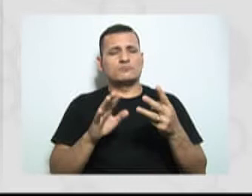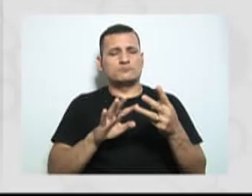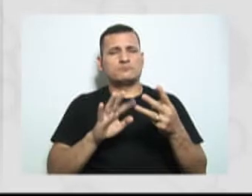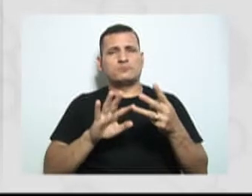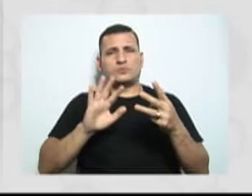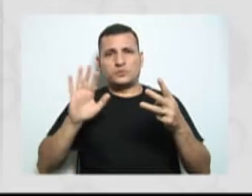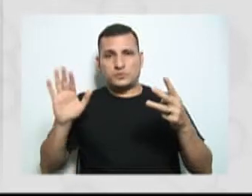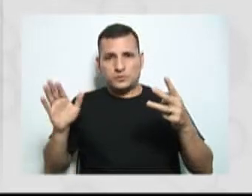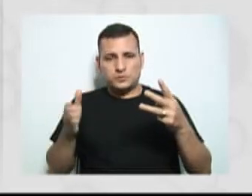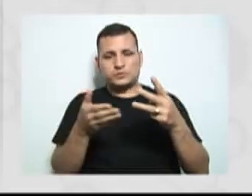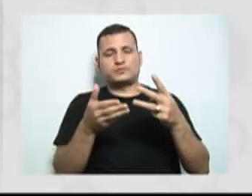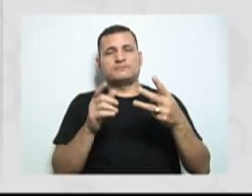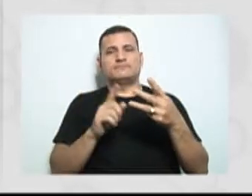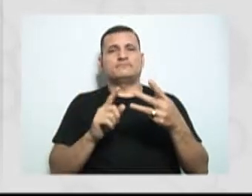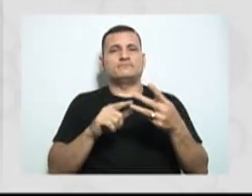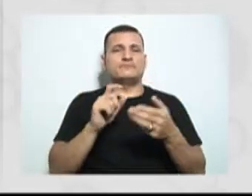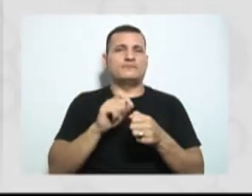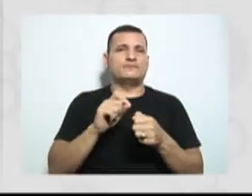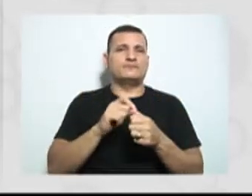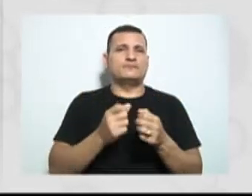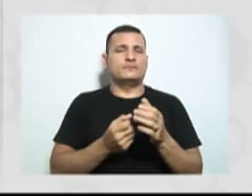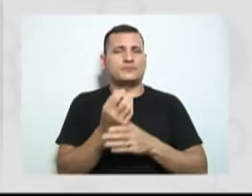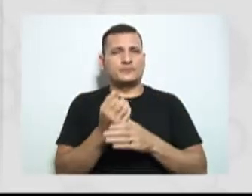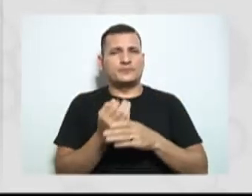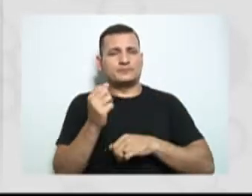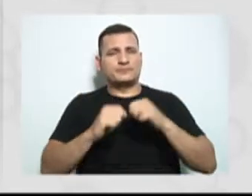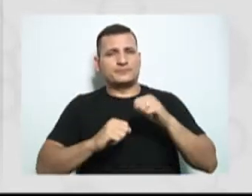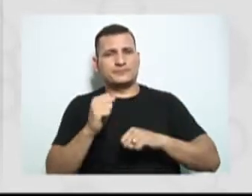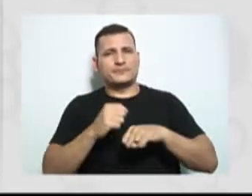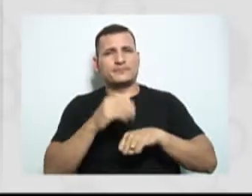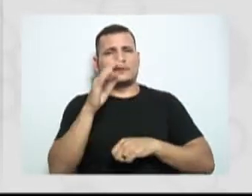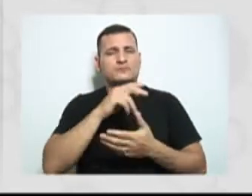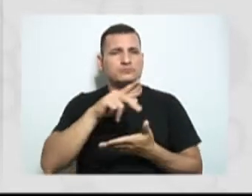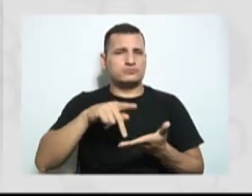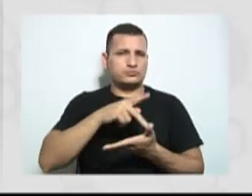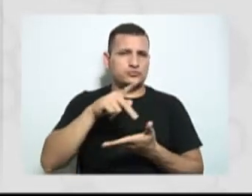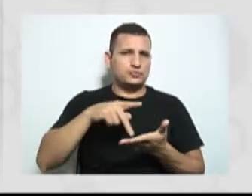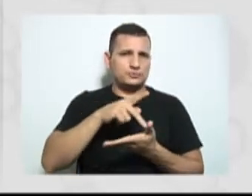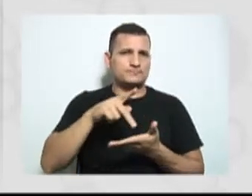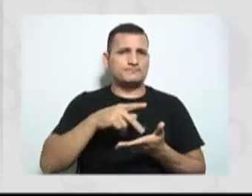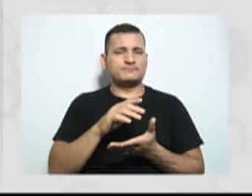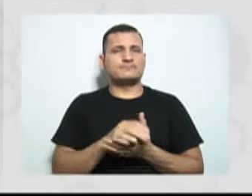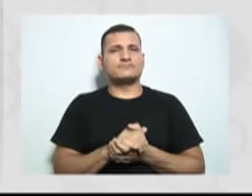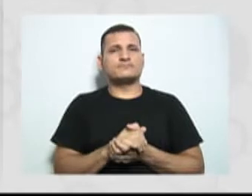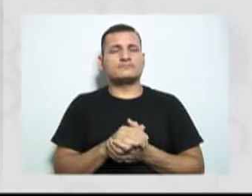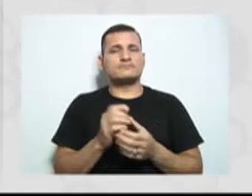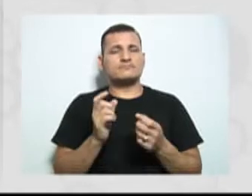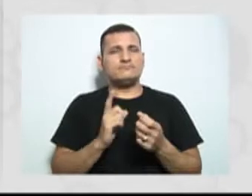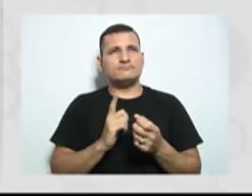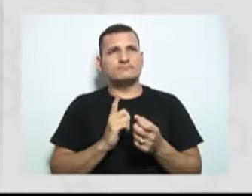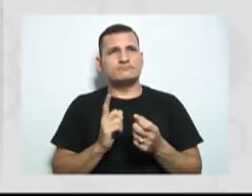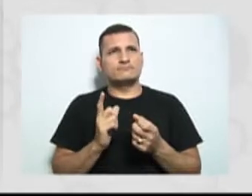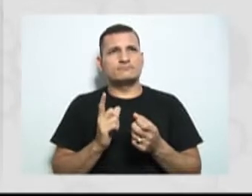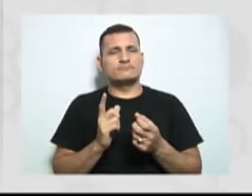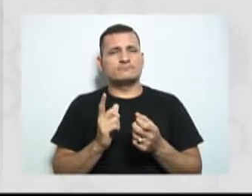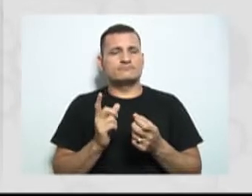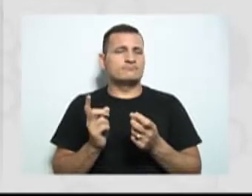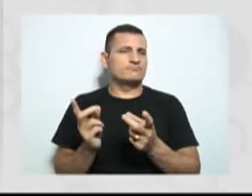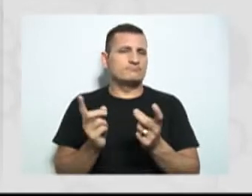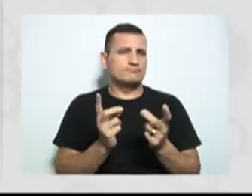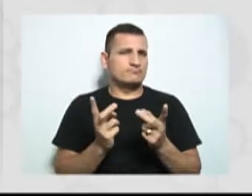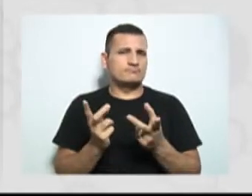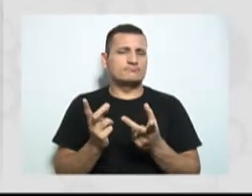a cooperativa para fazer produção em maior quantidade de pudim, para ter uma venda, para questão